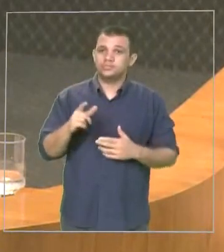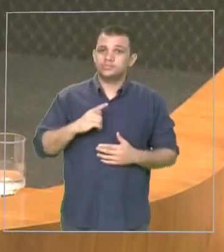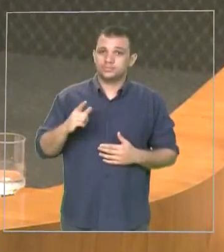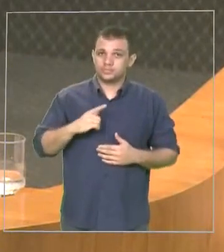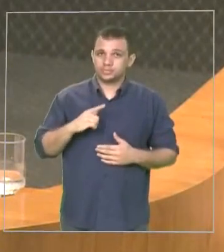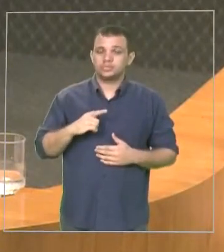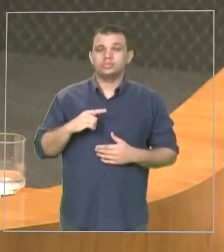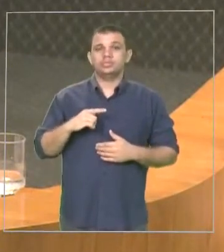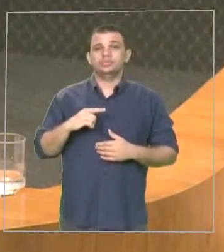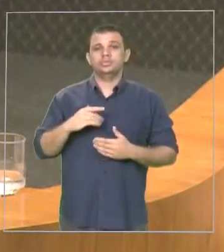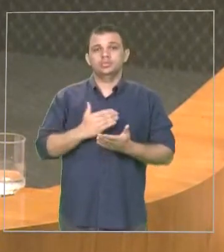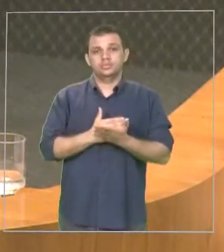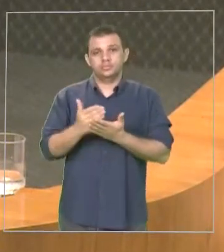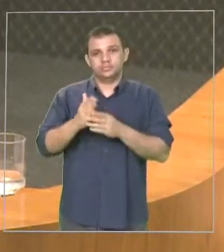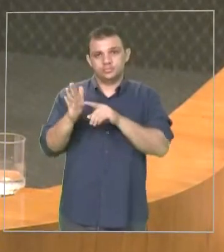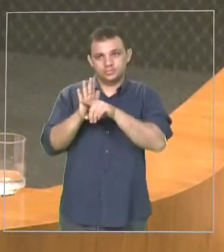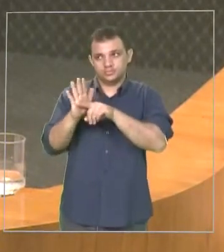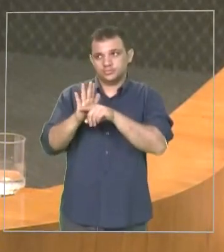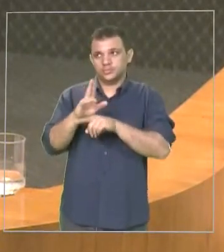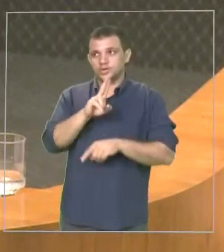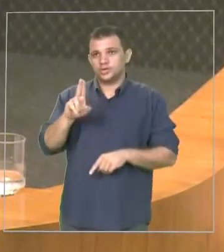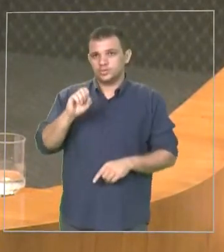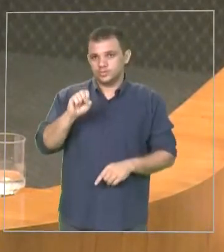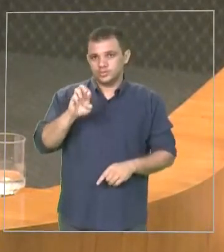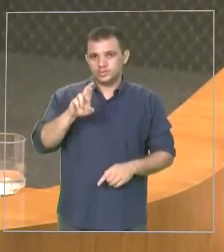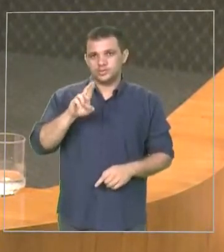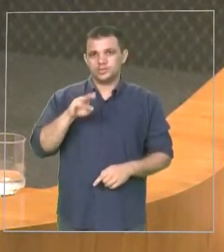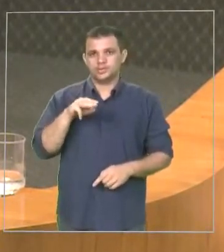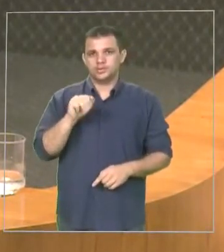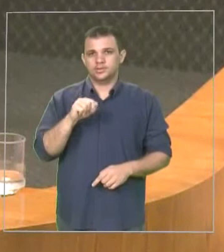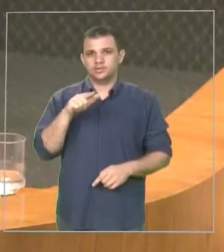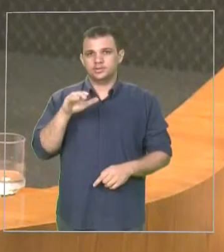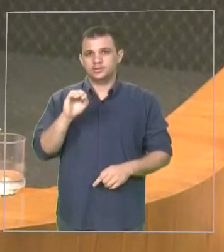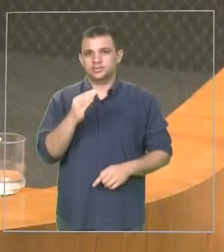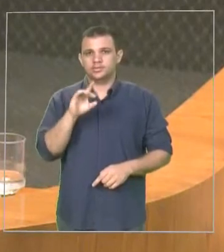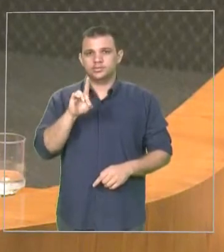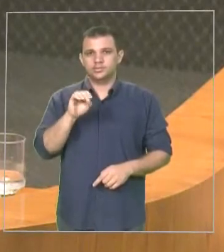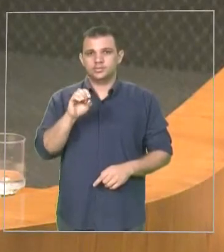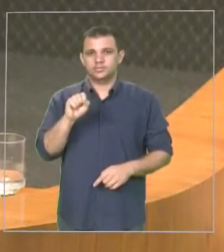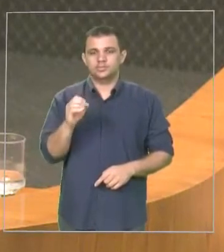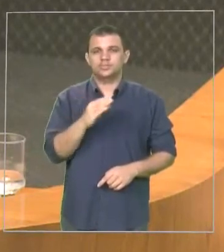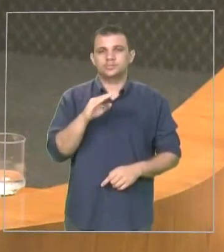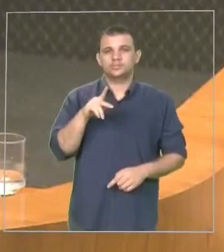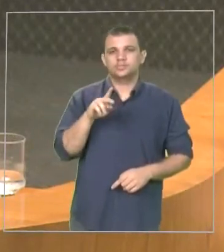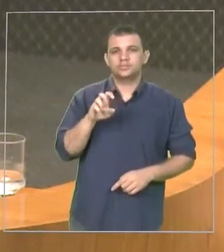dos Peixes. Essa é um desdobramento deles. Mas eu falo do caso